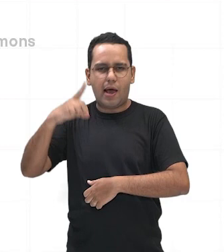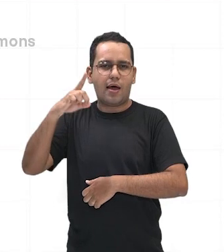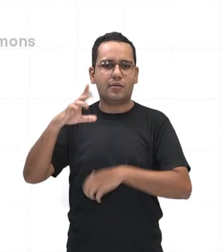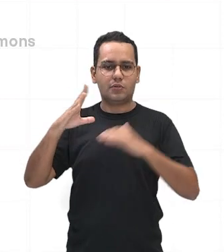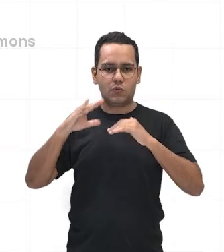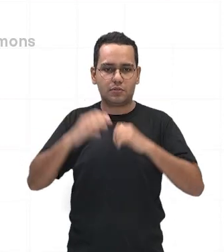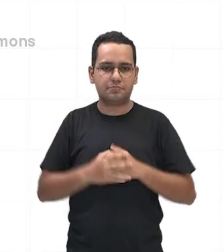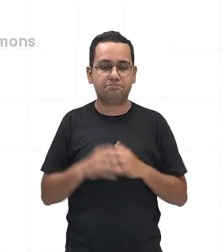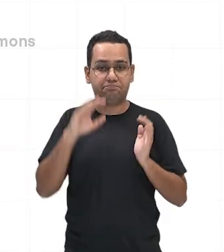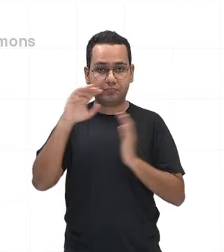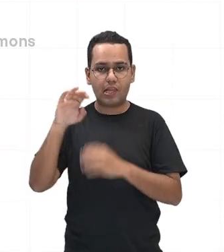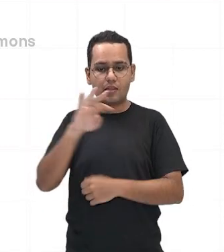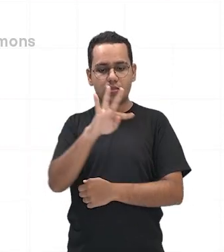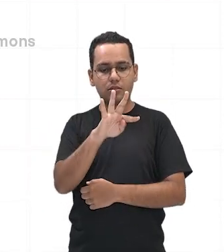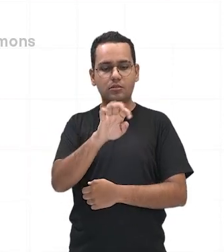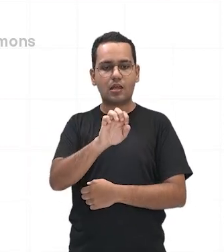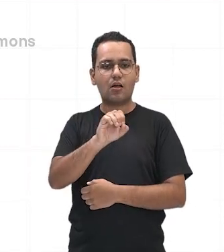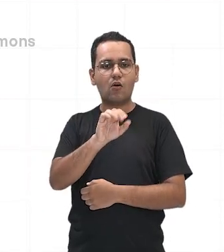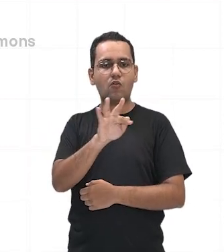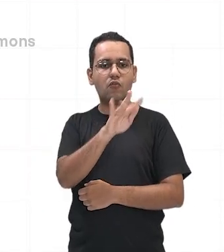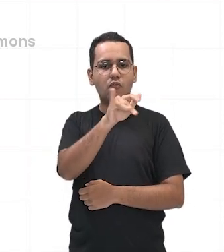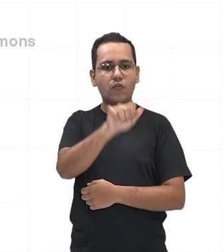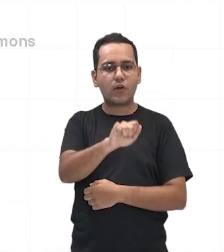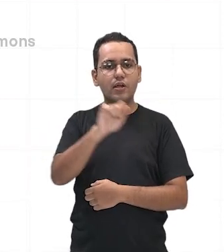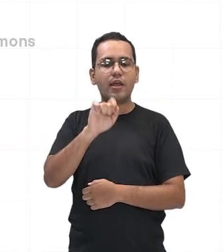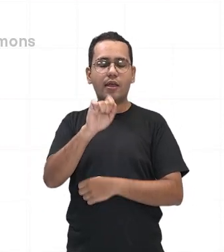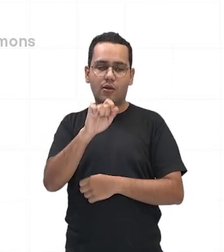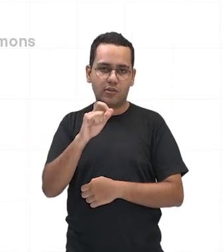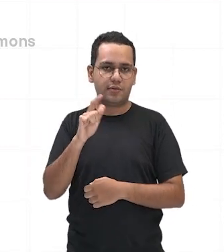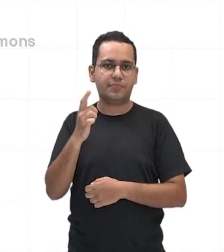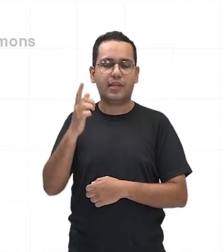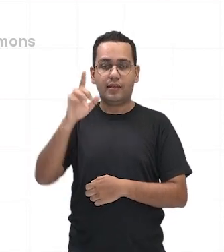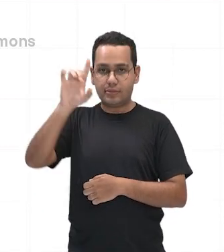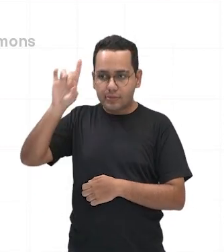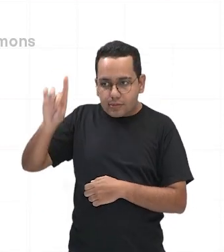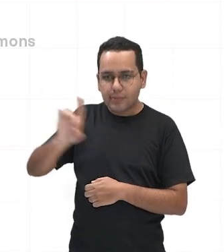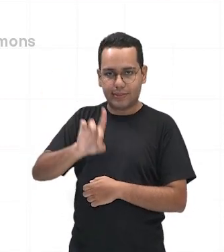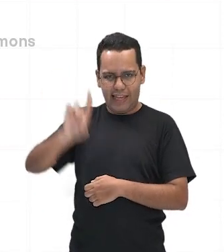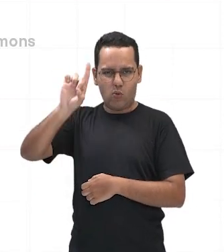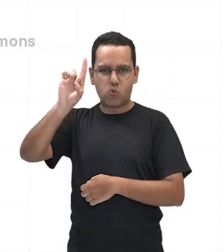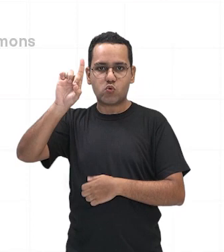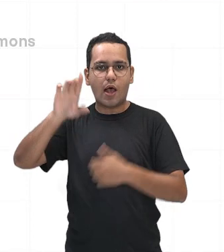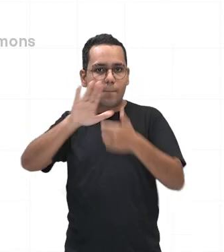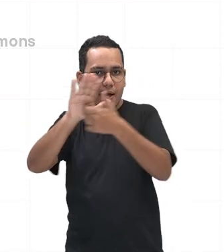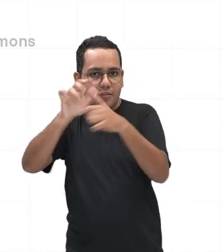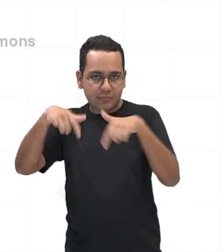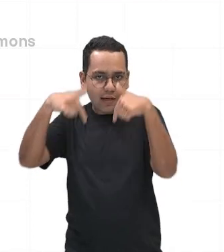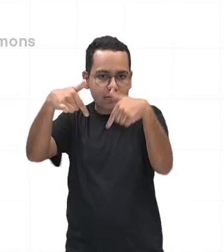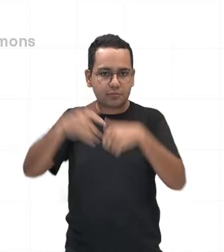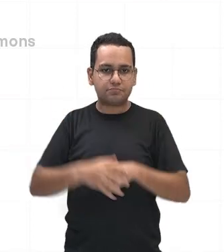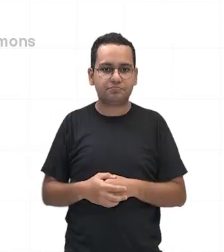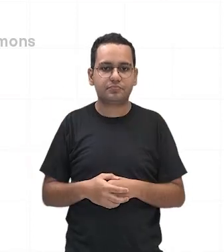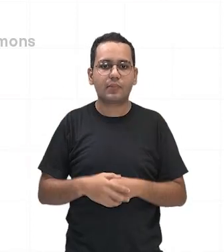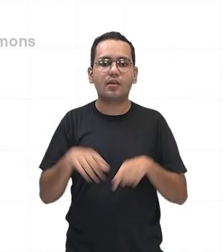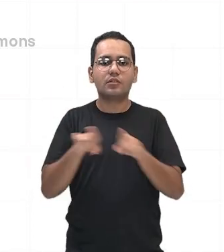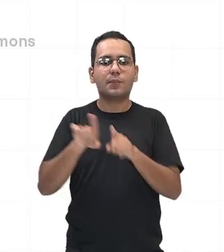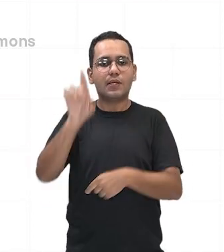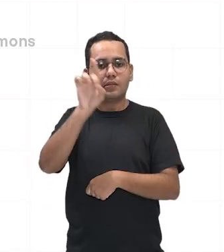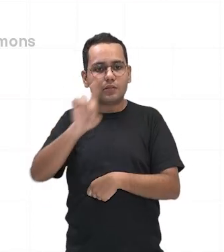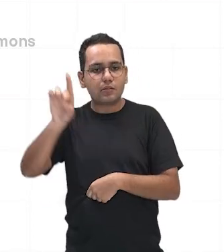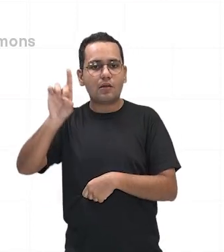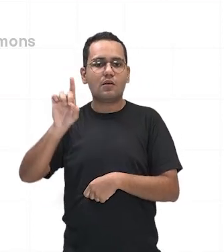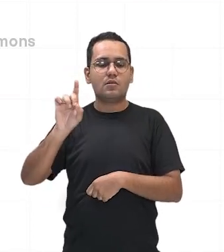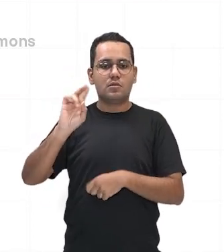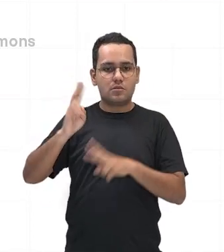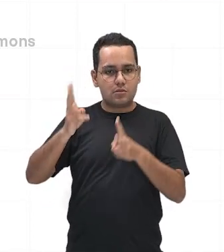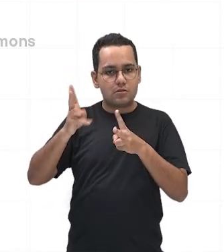Deus. Deus está presente nos mais diversos eventos e locais, mesmo naqueles que os puristas não